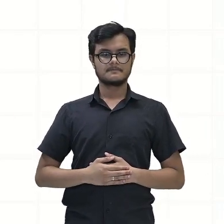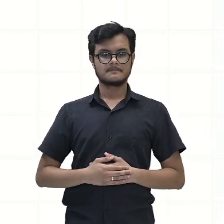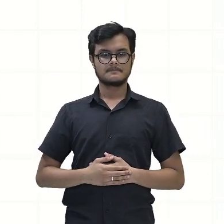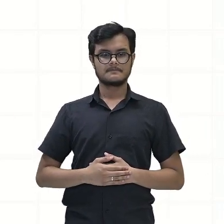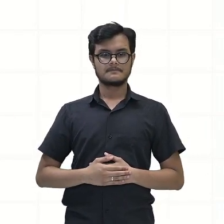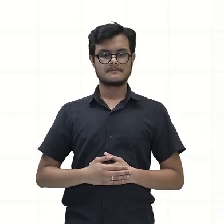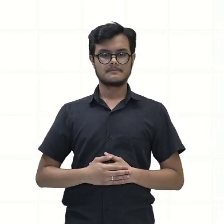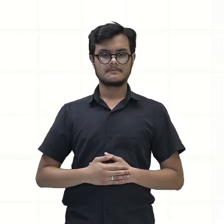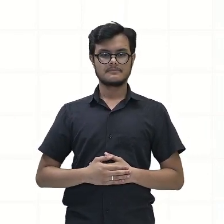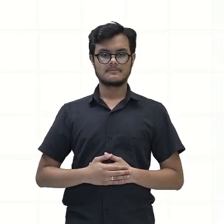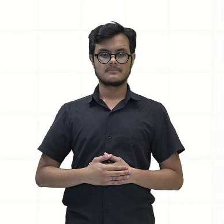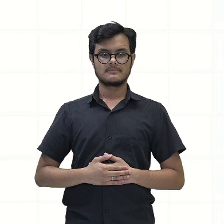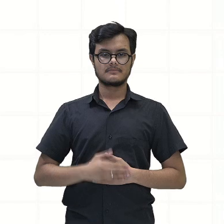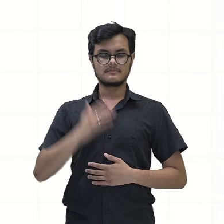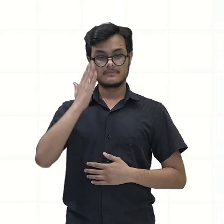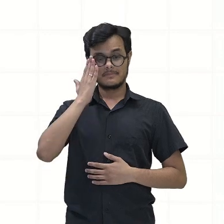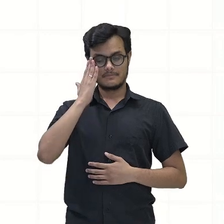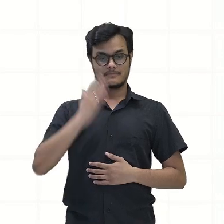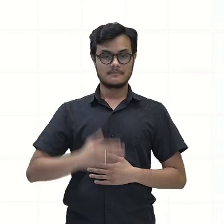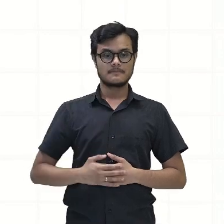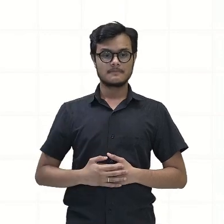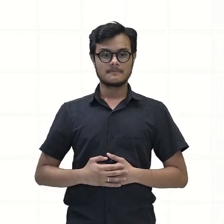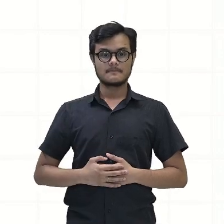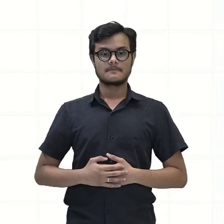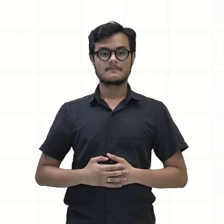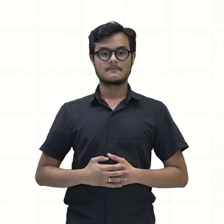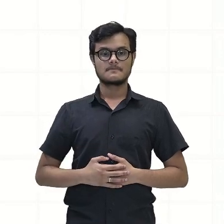39, população de 55 a